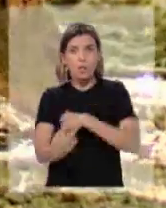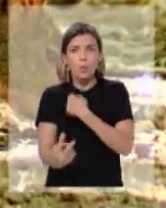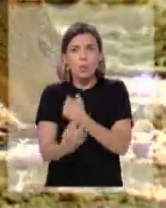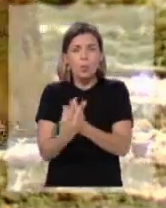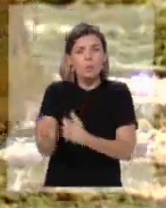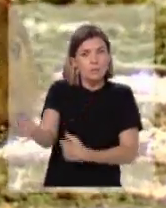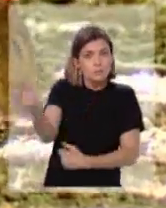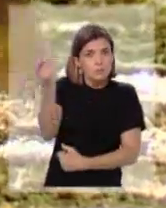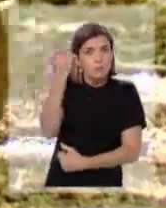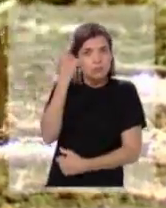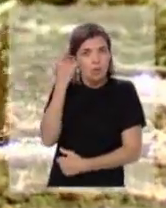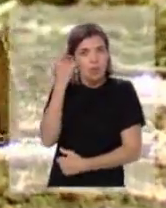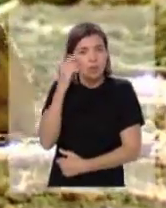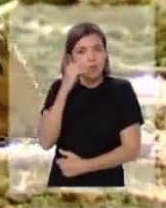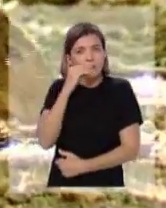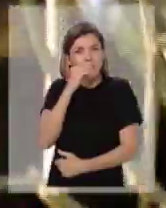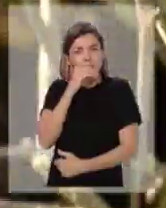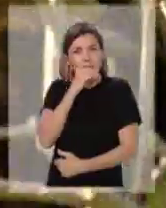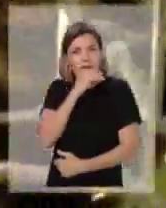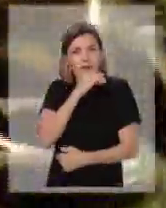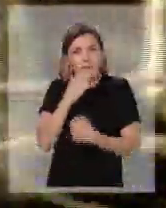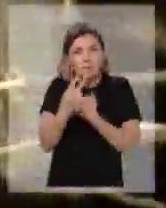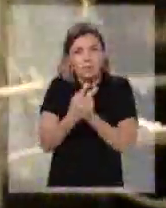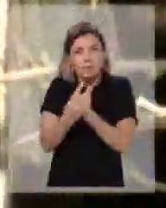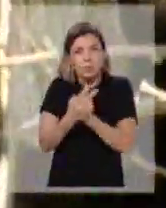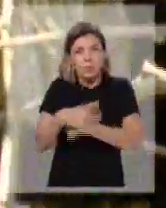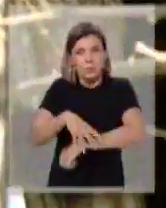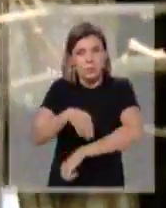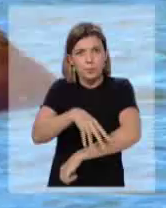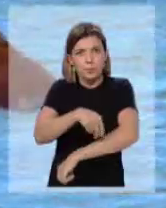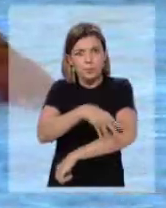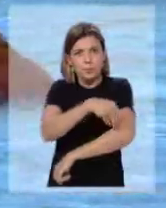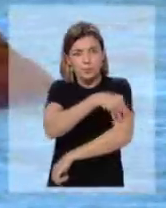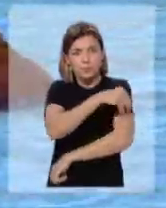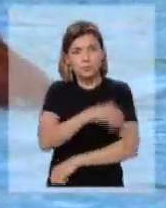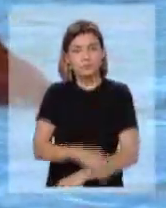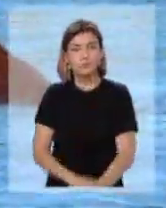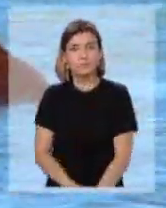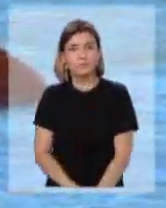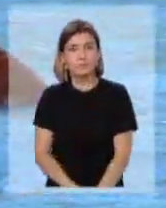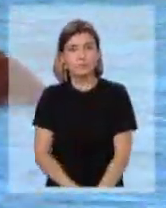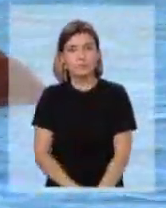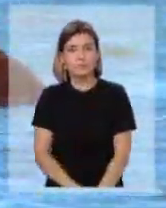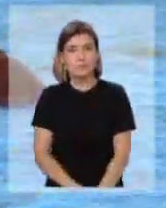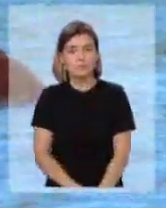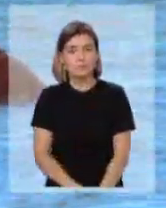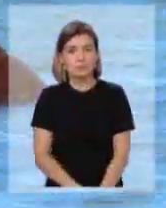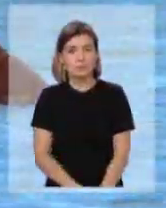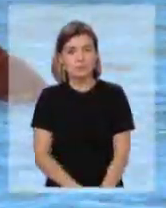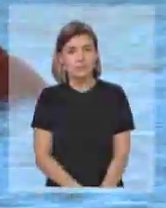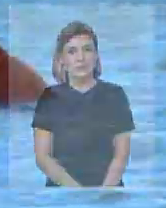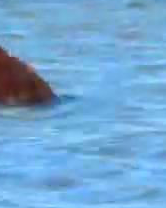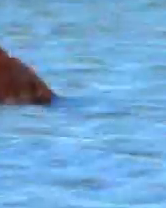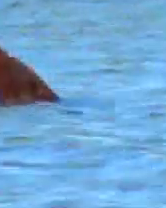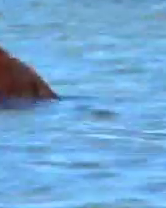Os pelos dos mamíferos os protegem da luz solar e têm importante função de isolante